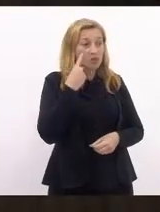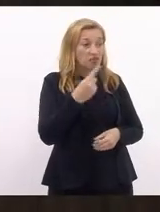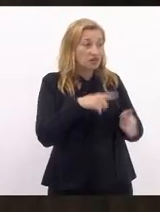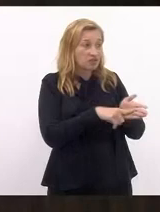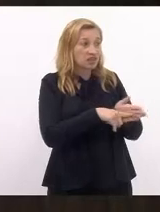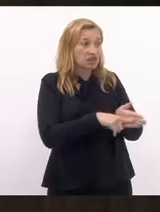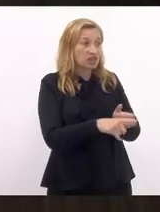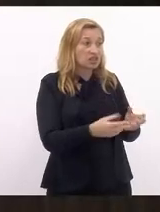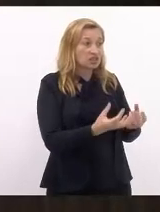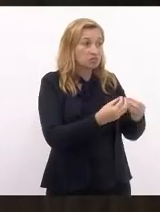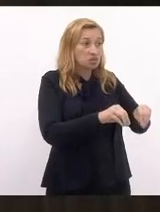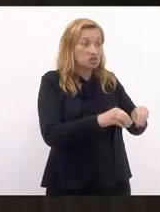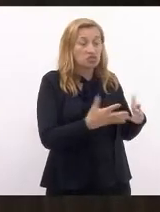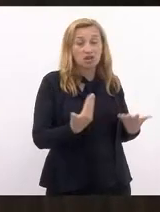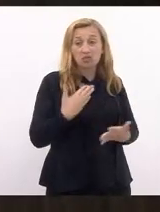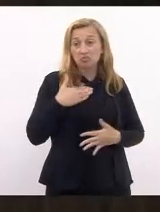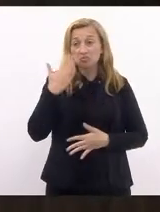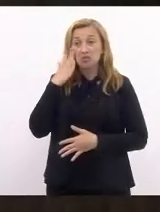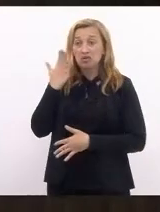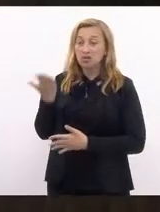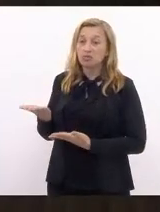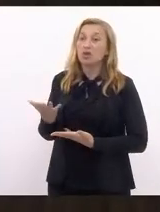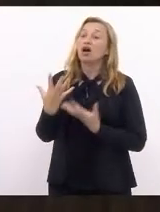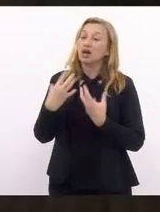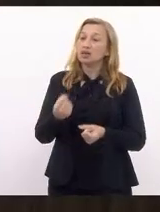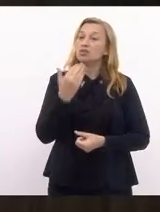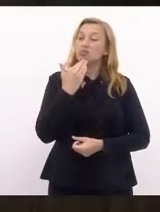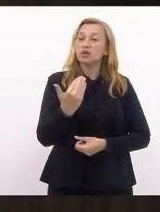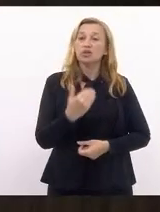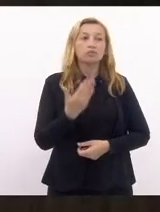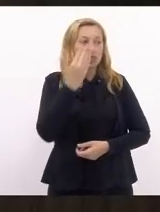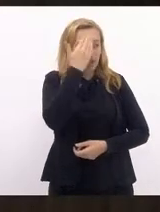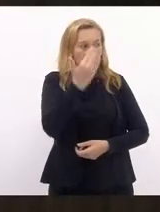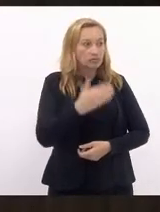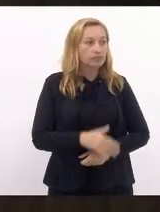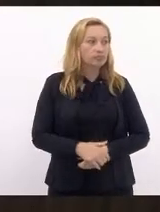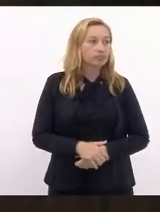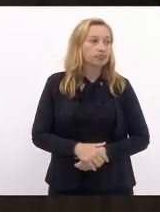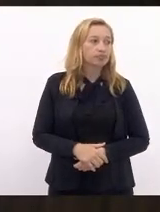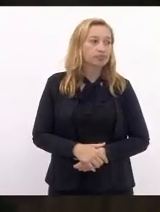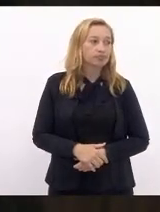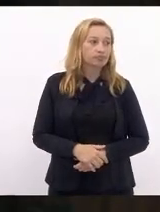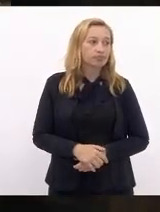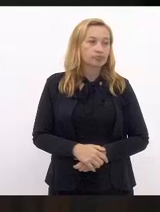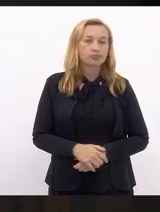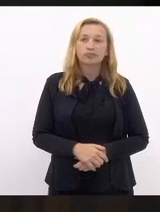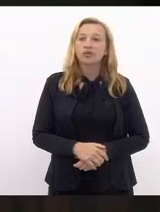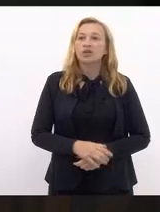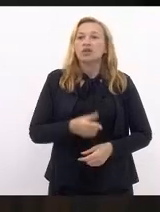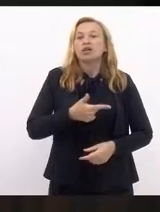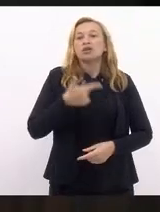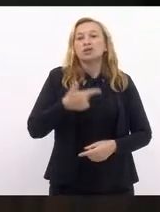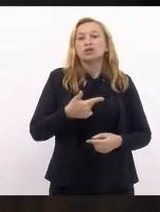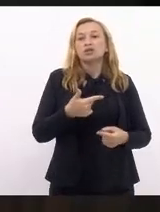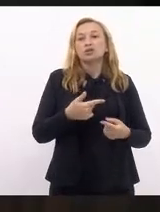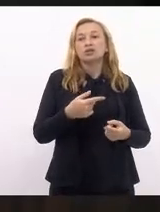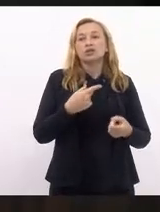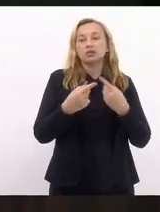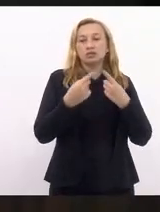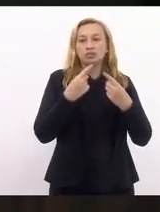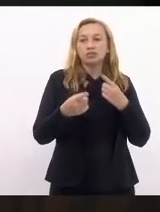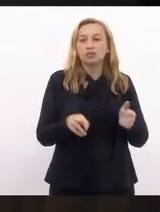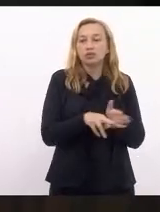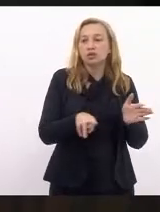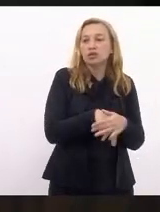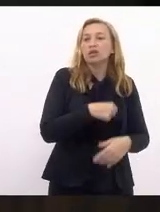entendimento estaria prejudicada a pretensão de Péricles vossa excelência' obrigado a implementação de elásticos a única pode